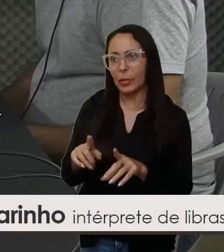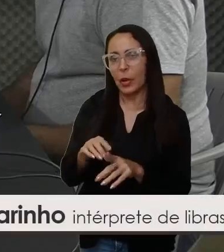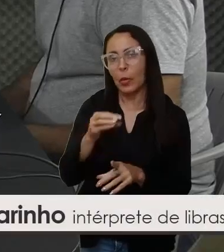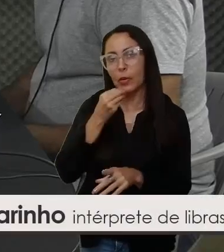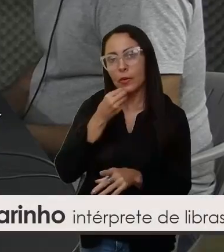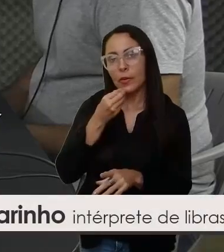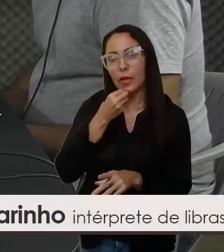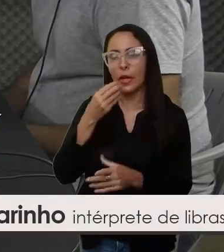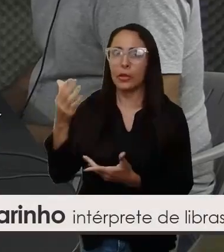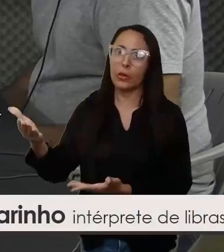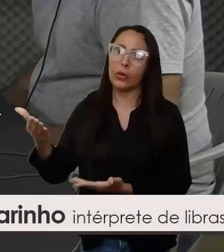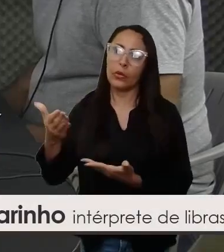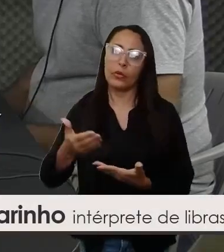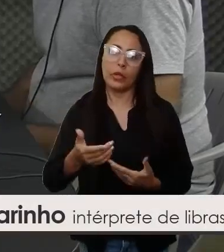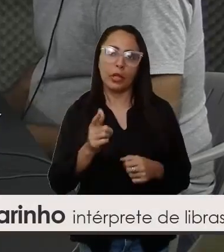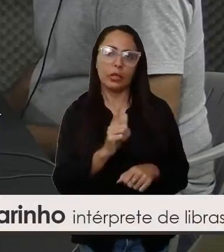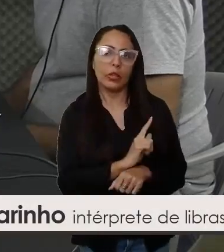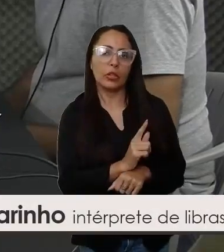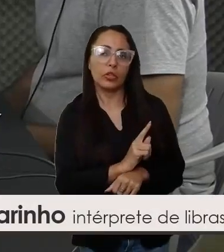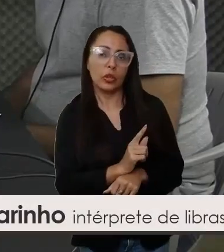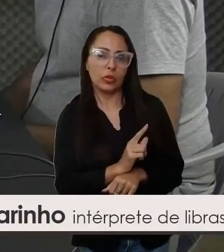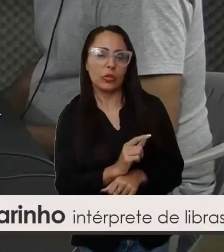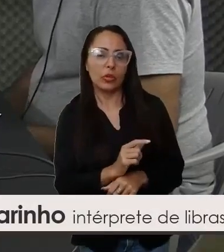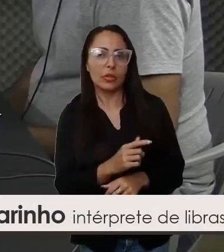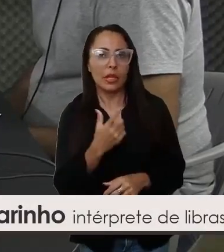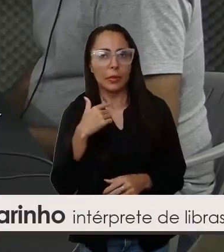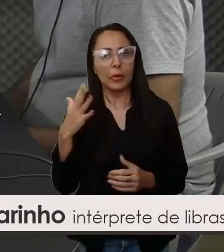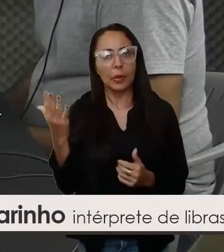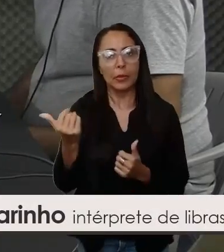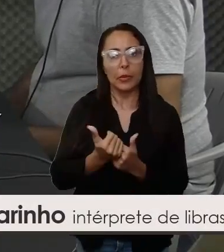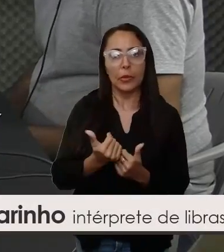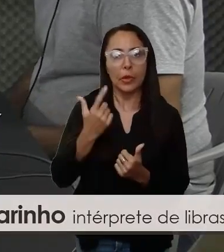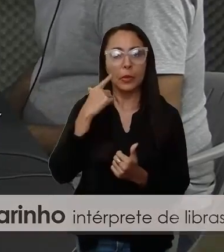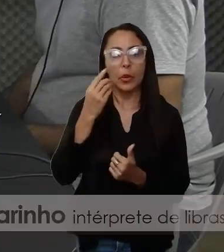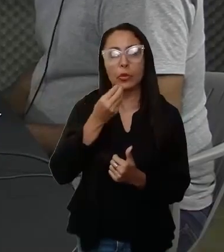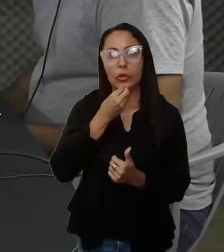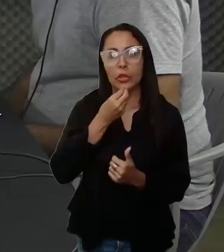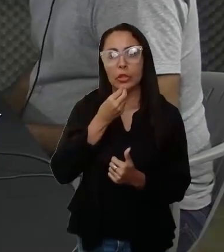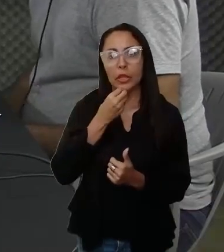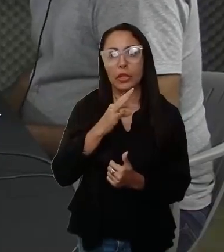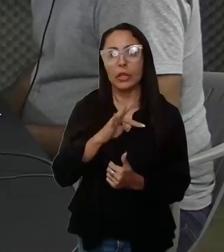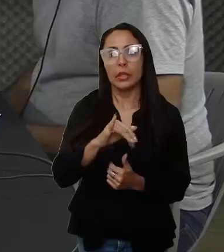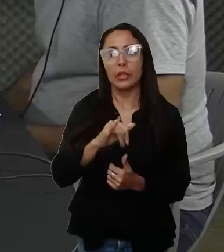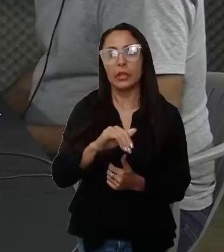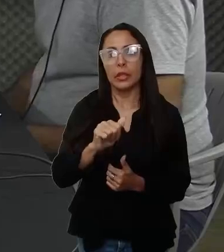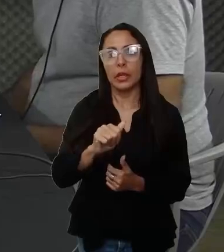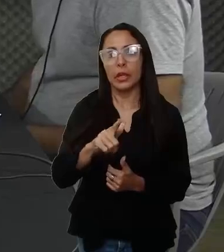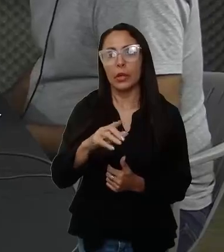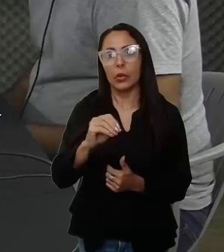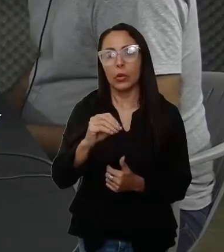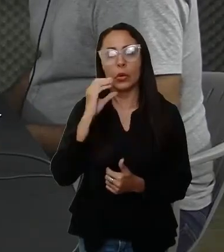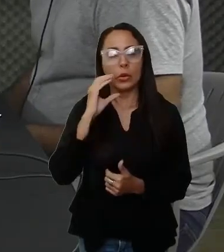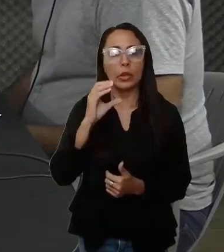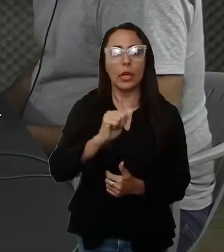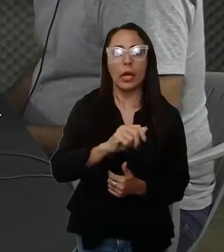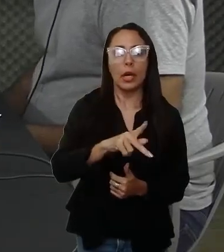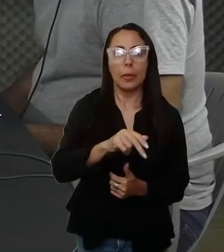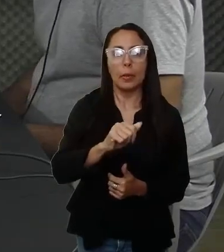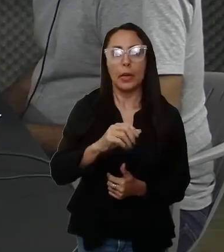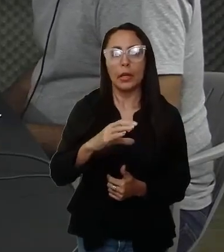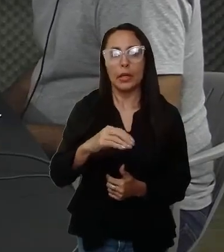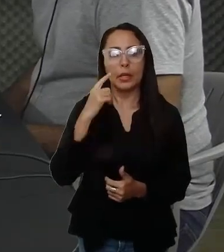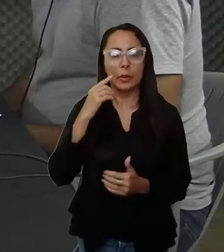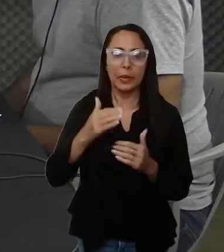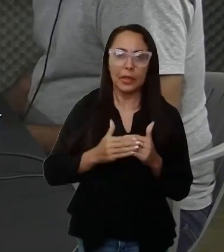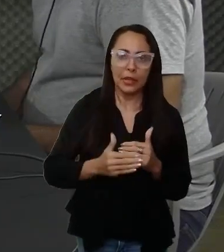então a gestão sabe que pode contar comigo. Agradecer também a oportunidade de estar o Tiago aqui com a gente da PAC, então a gente busca daqui mais na